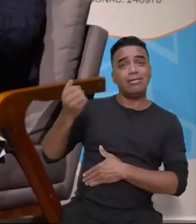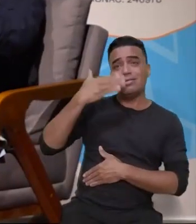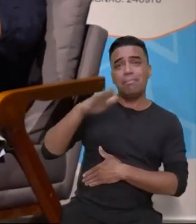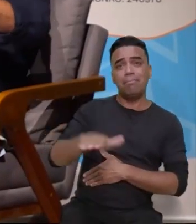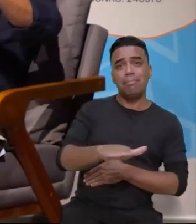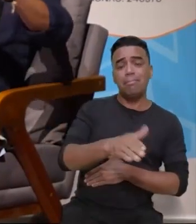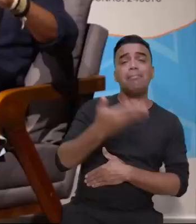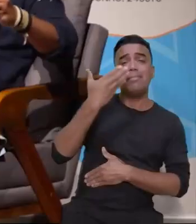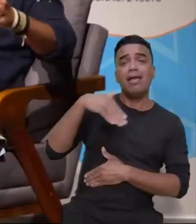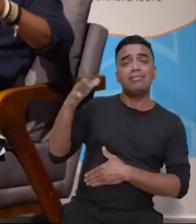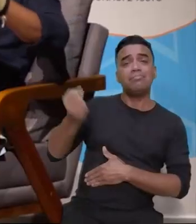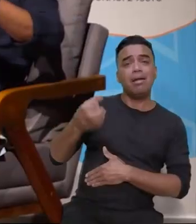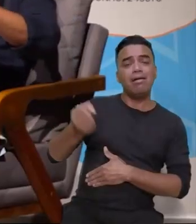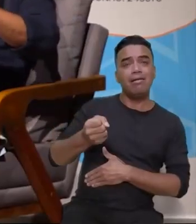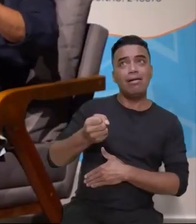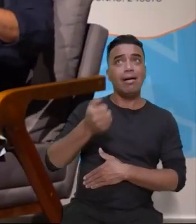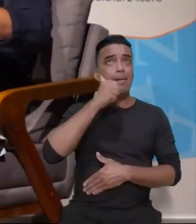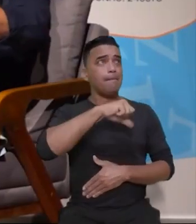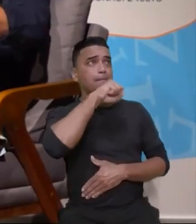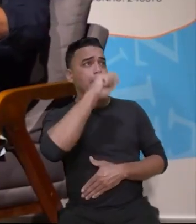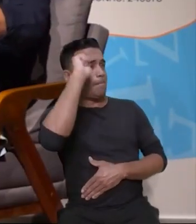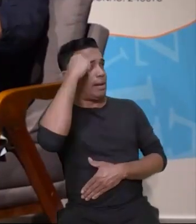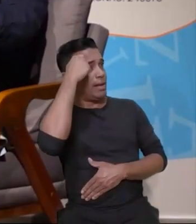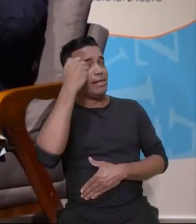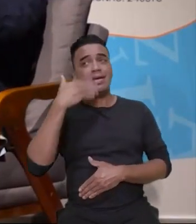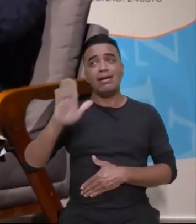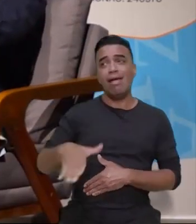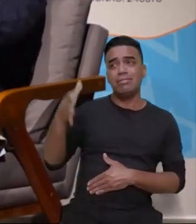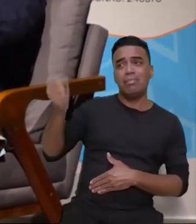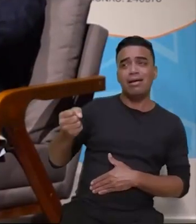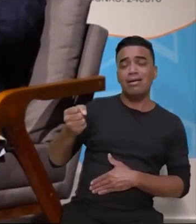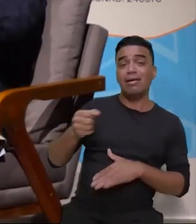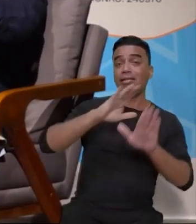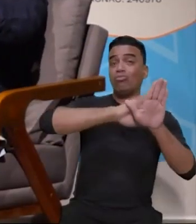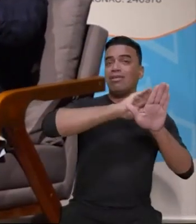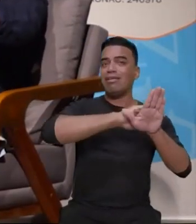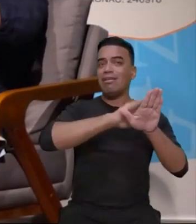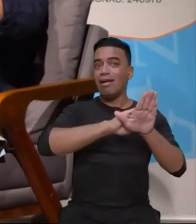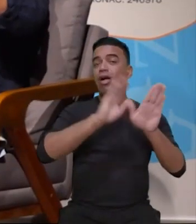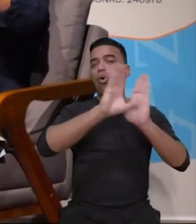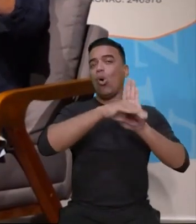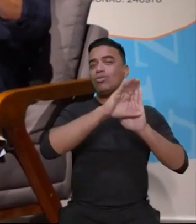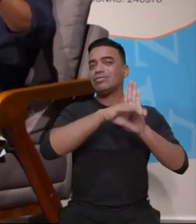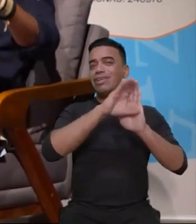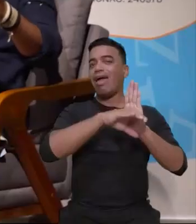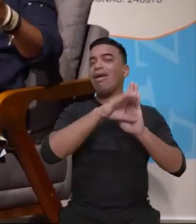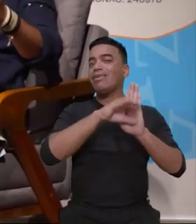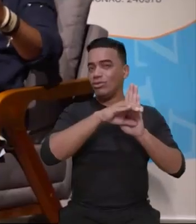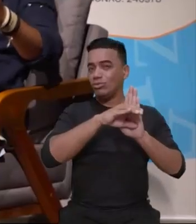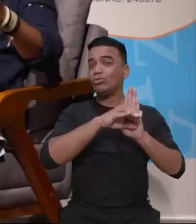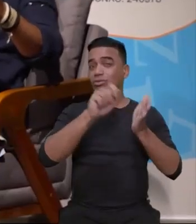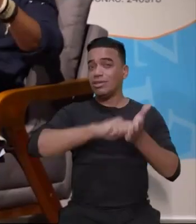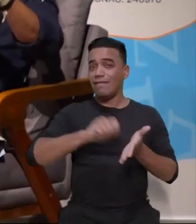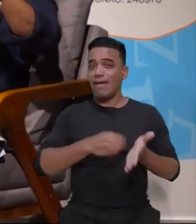da mãe preta com a criança branca como pano de fundo da escrevivência e diz que o conceito quer vingar essa